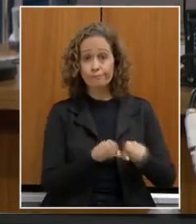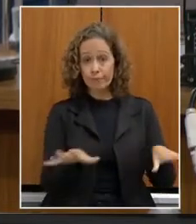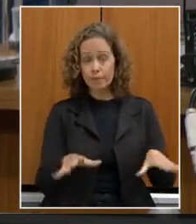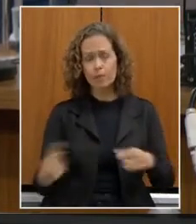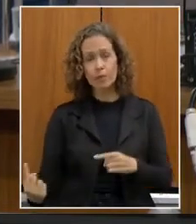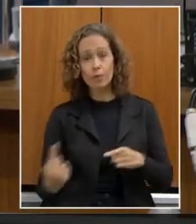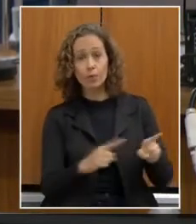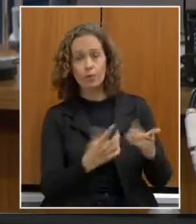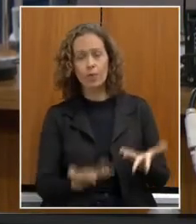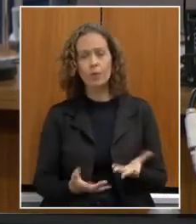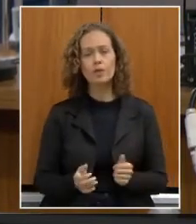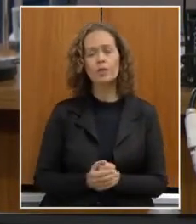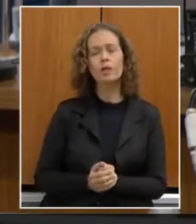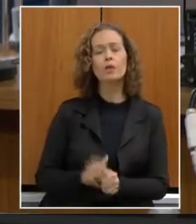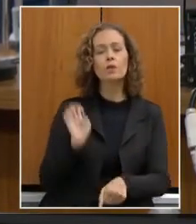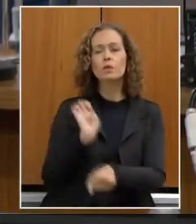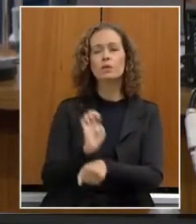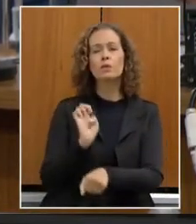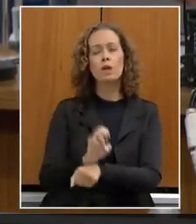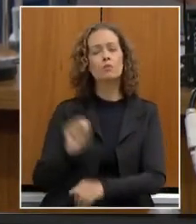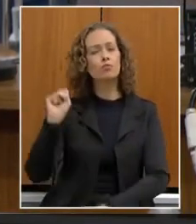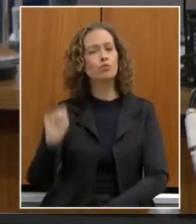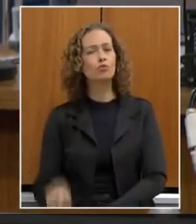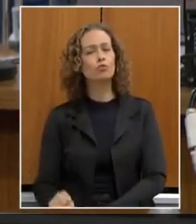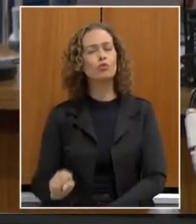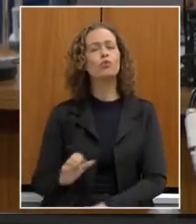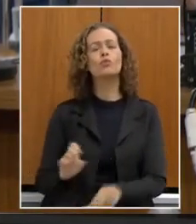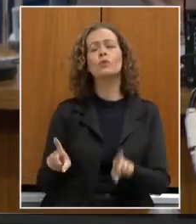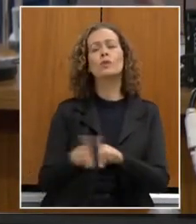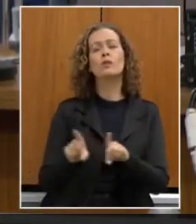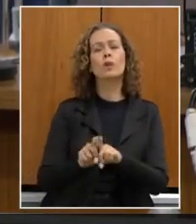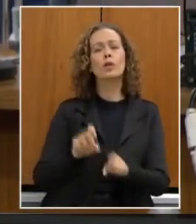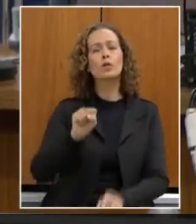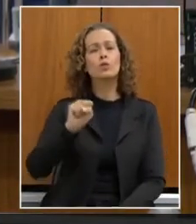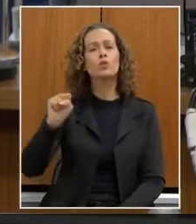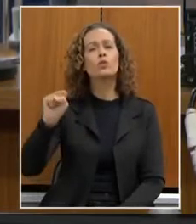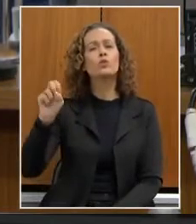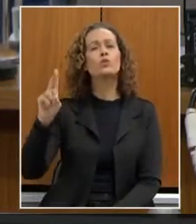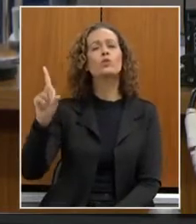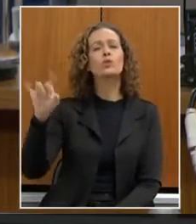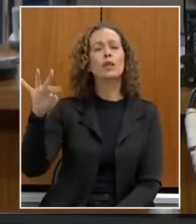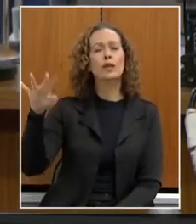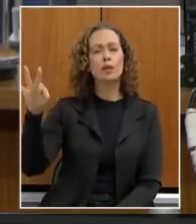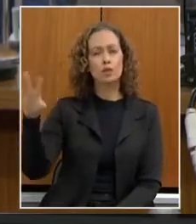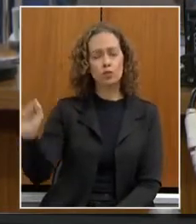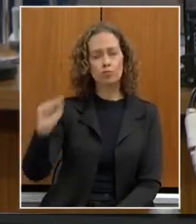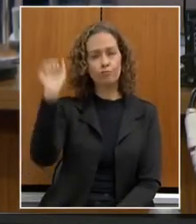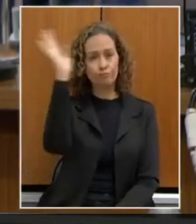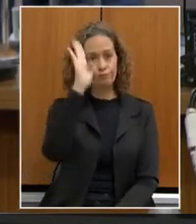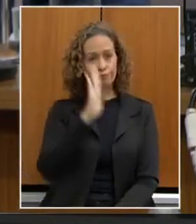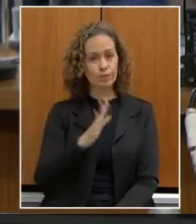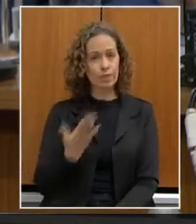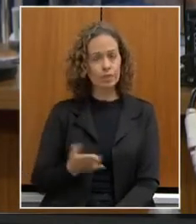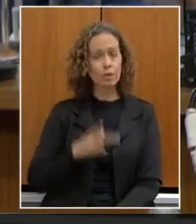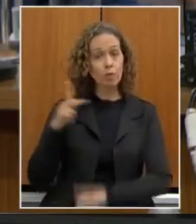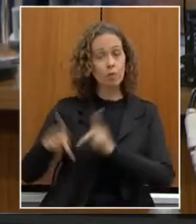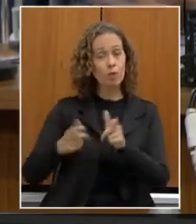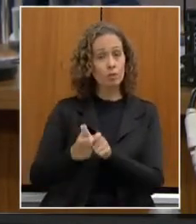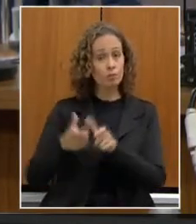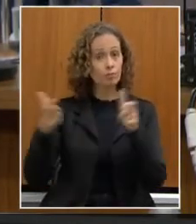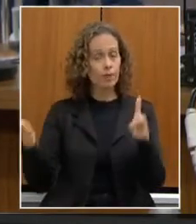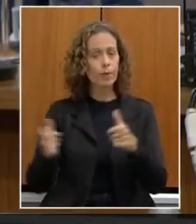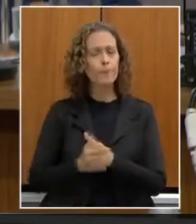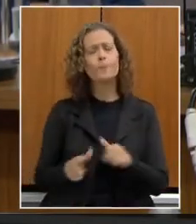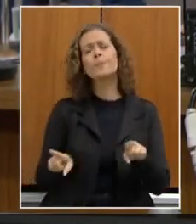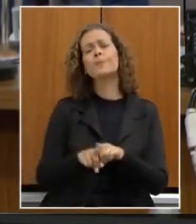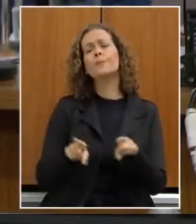sudeste do Brasil que são aqueles estados mais comparáveis em termos de porte e de população queria mencionar